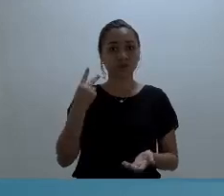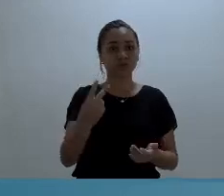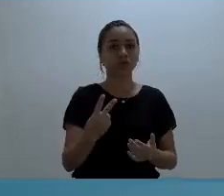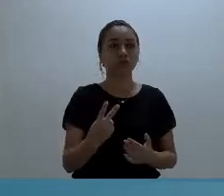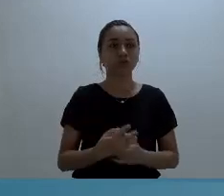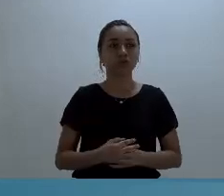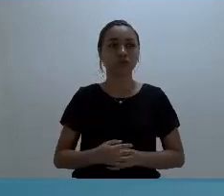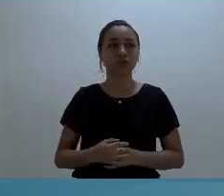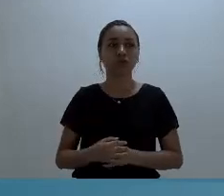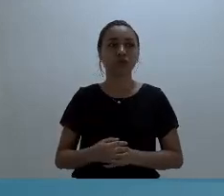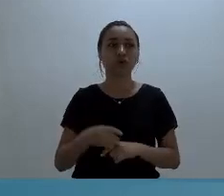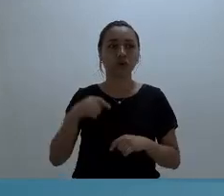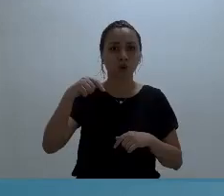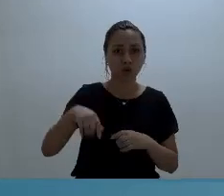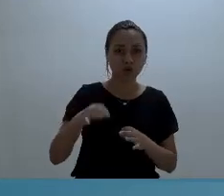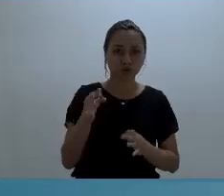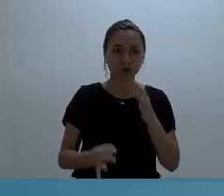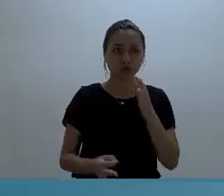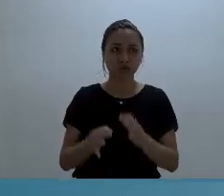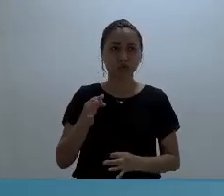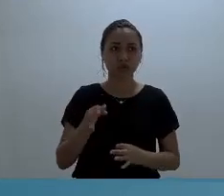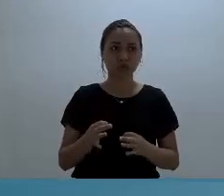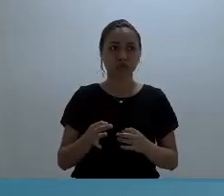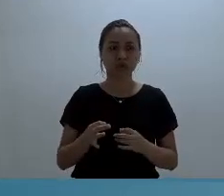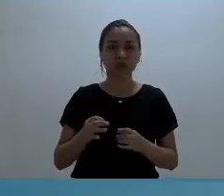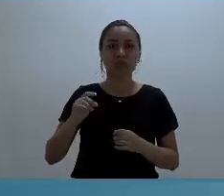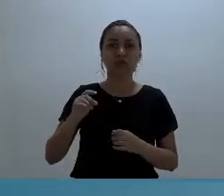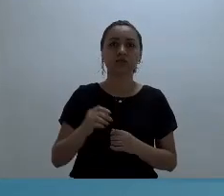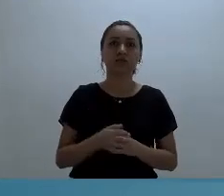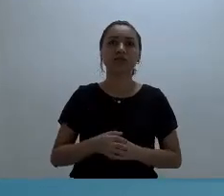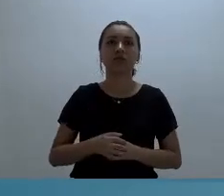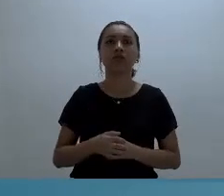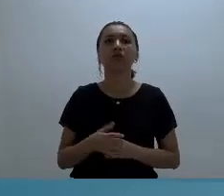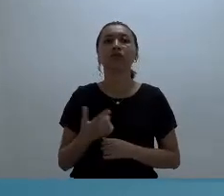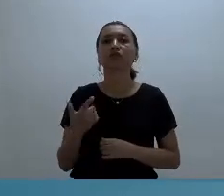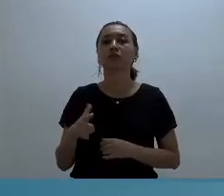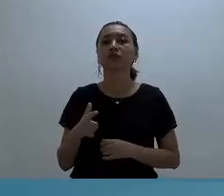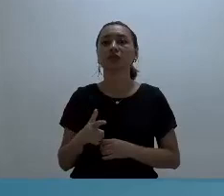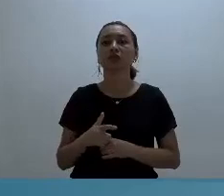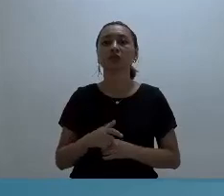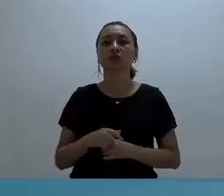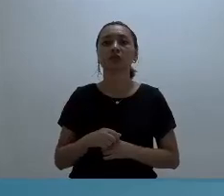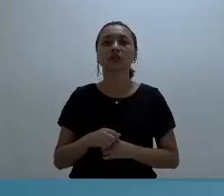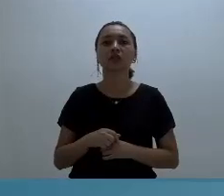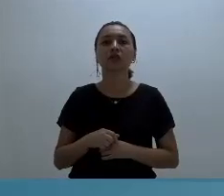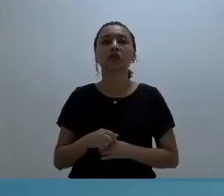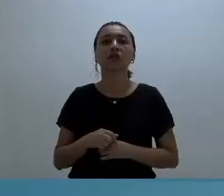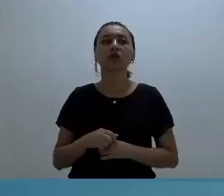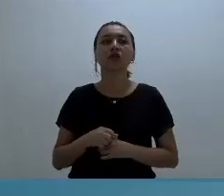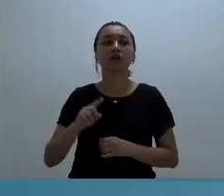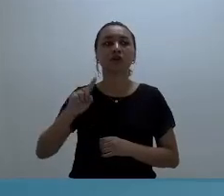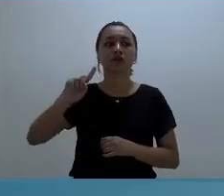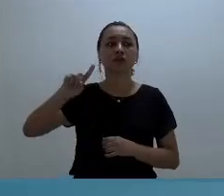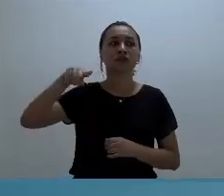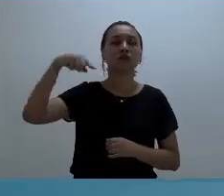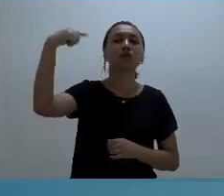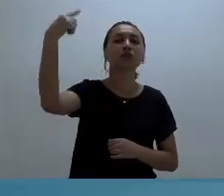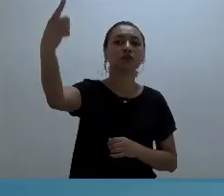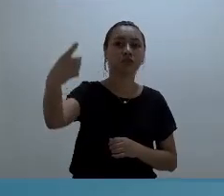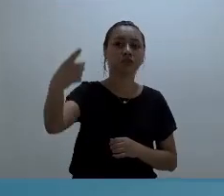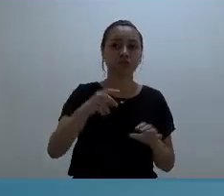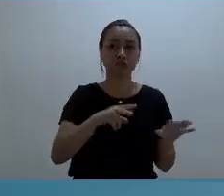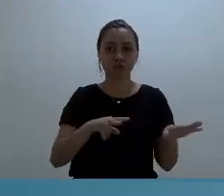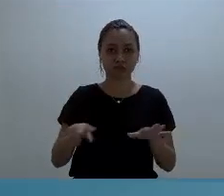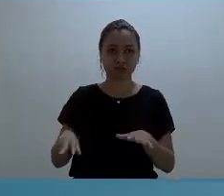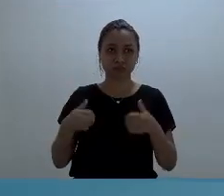adiado. Sendo assim, não temos mais feito para ser apreciado. Seria o declaro encerrado a concessão. O conselho será